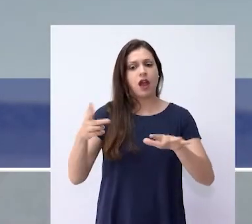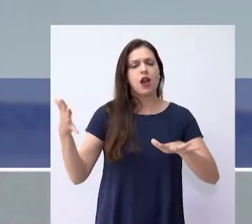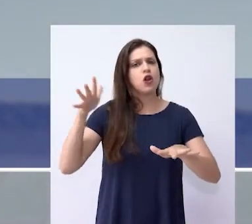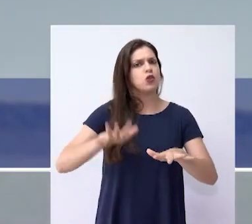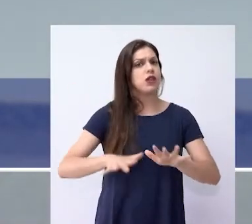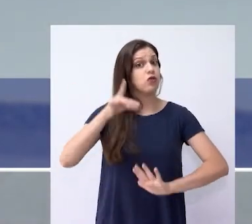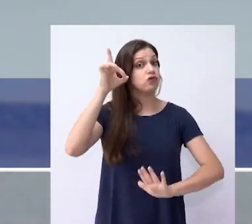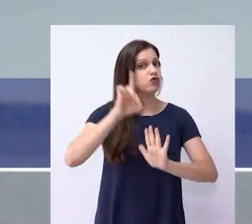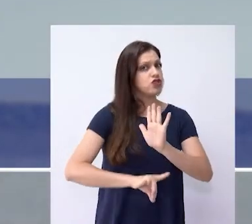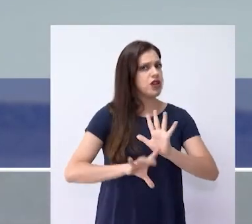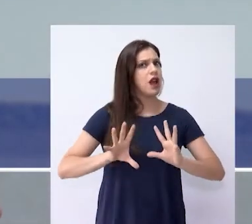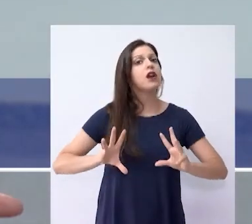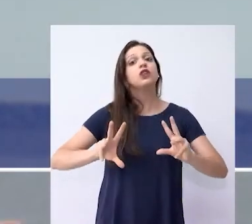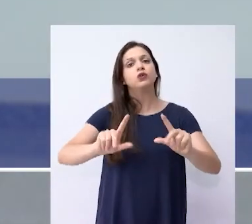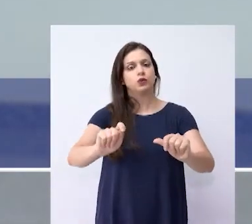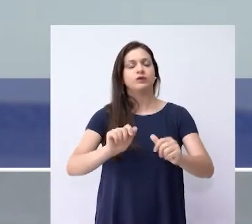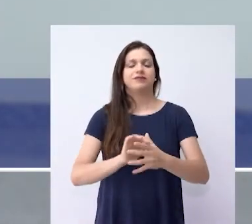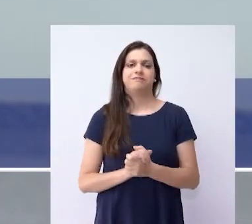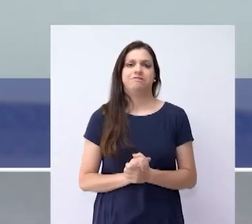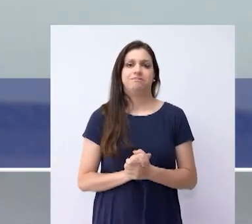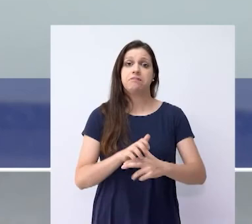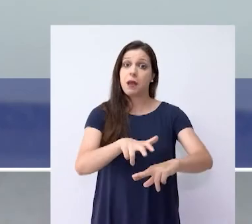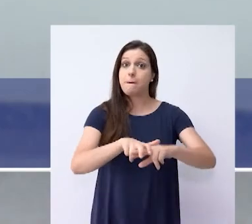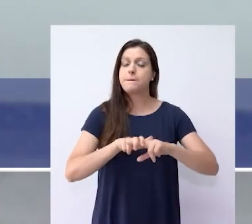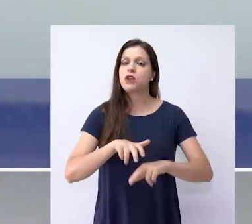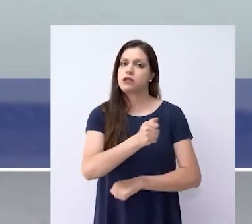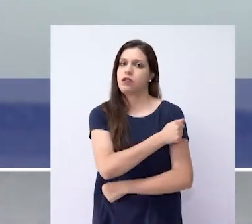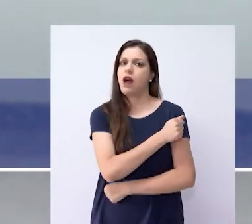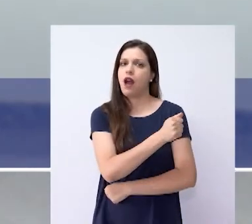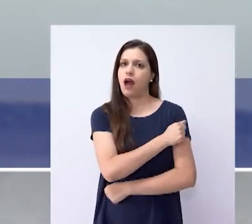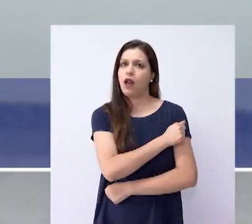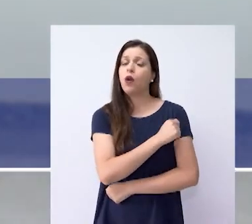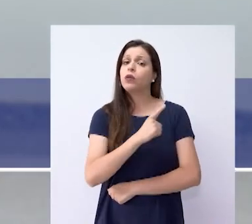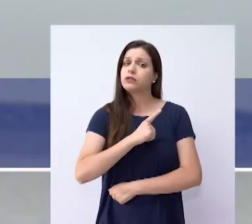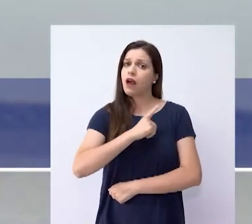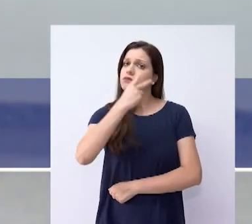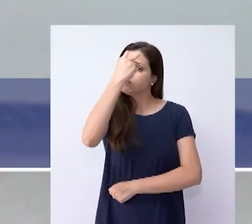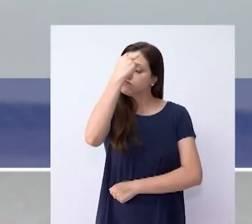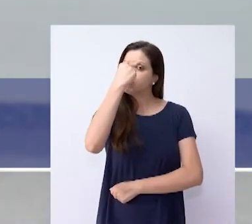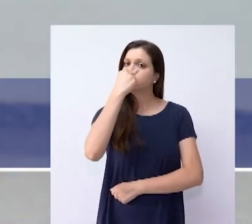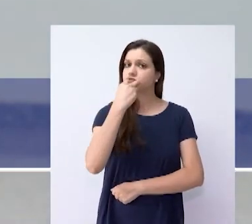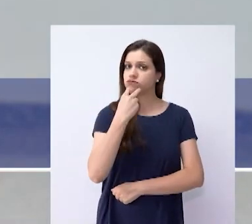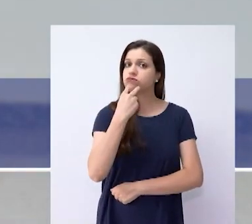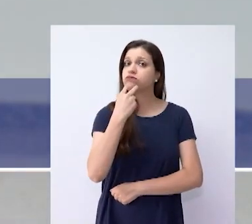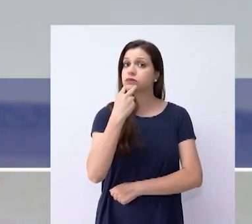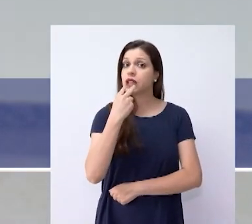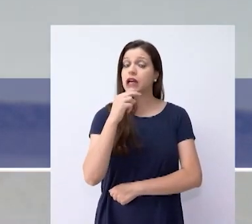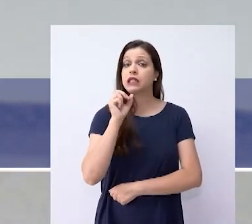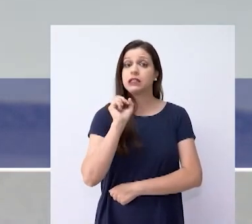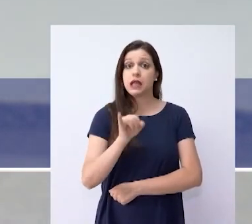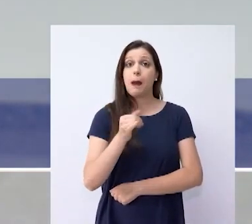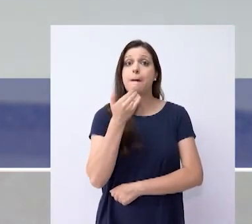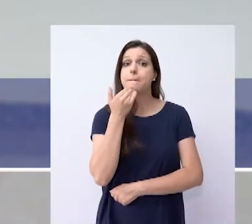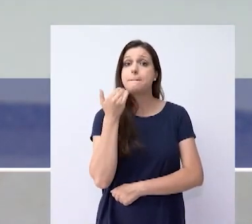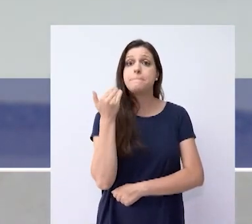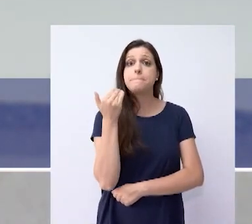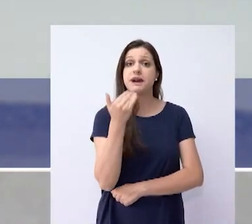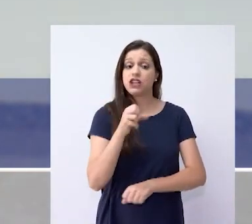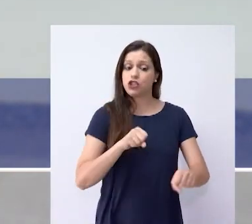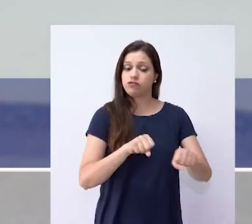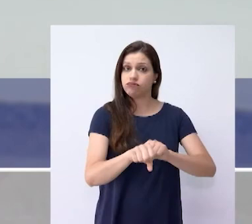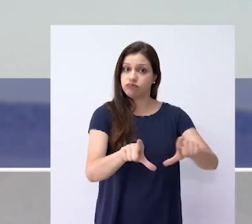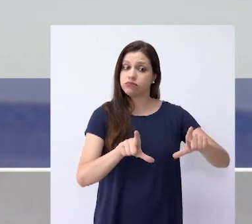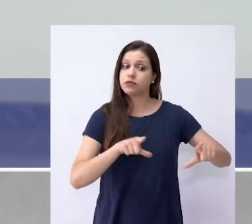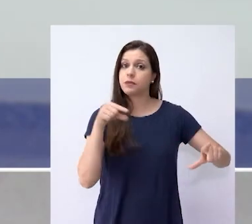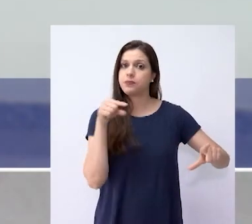que a inclusão é um direito de todos e, por isso, o aluno com deficiência visual que solicitar o